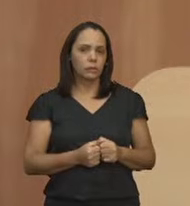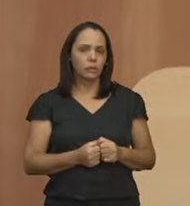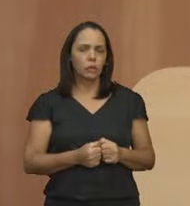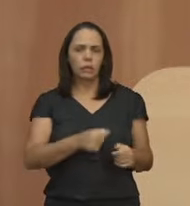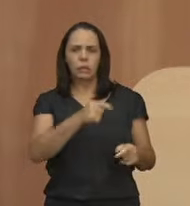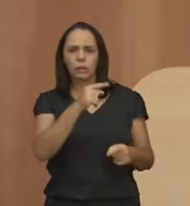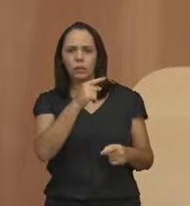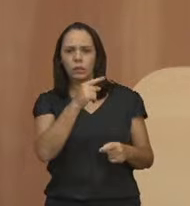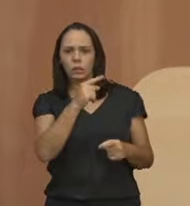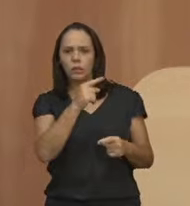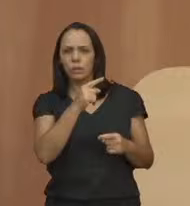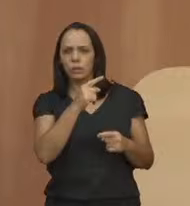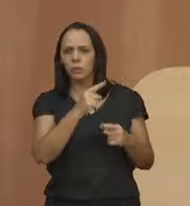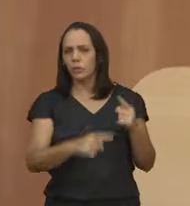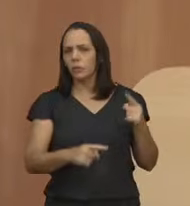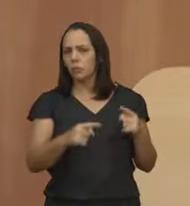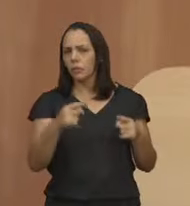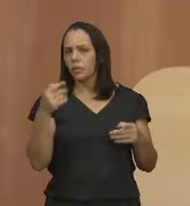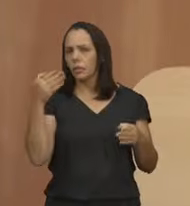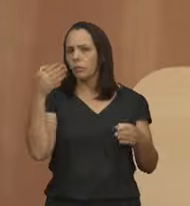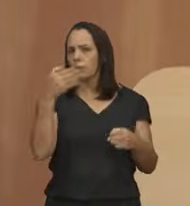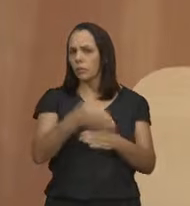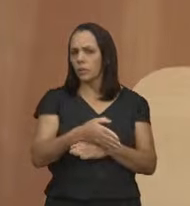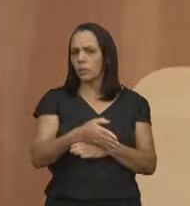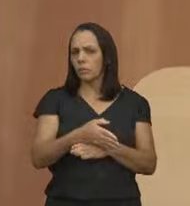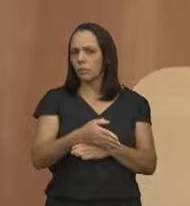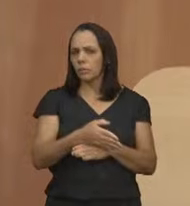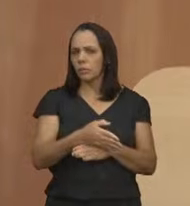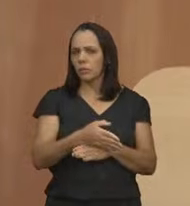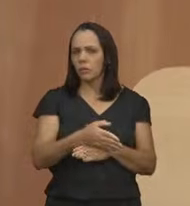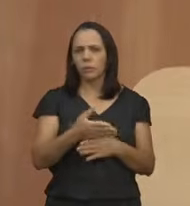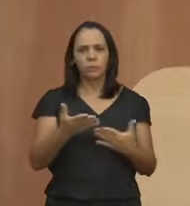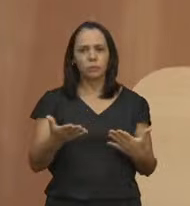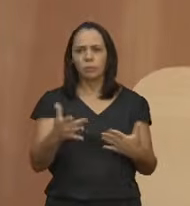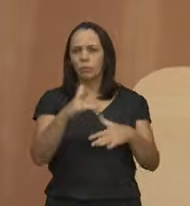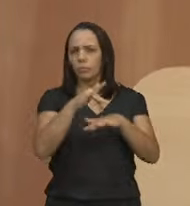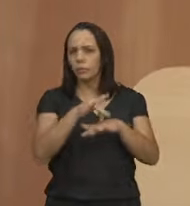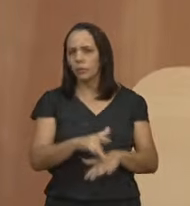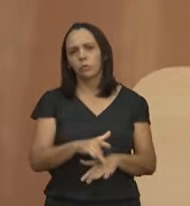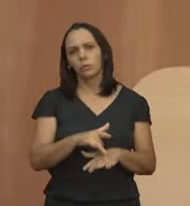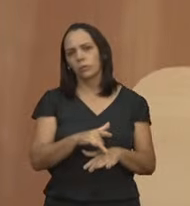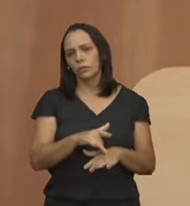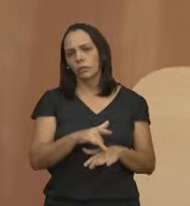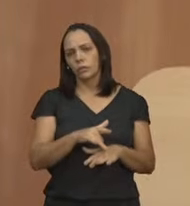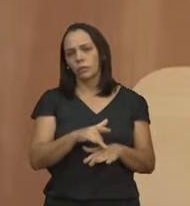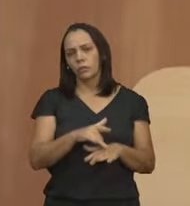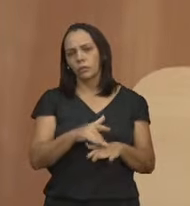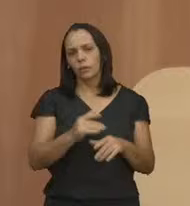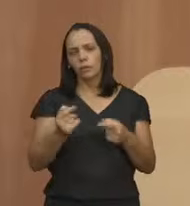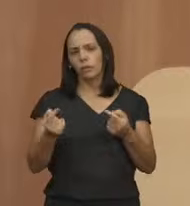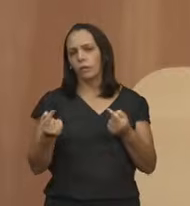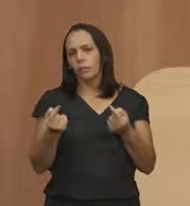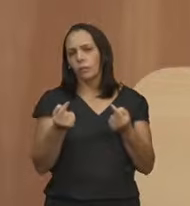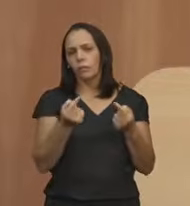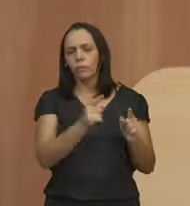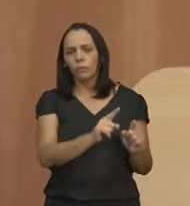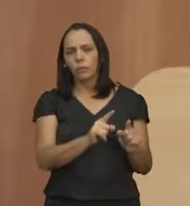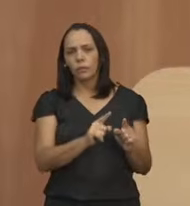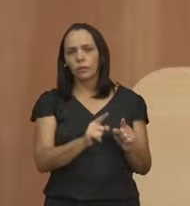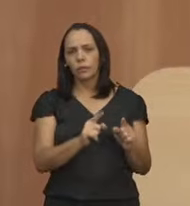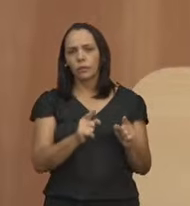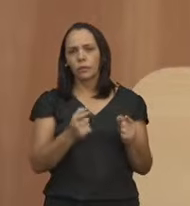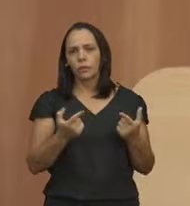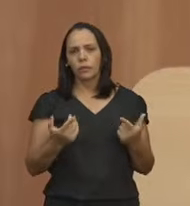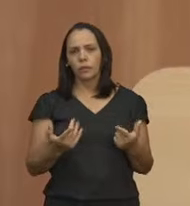impedir que ela participe, isso é descabido, isso é contra o que os